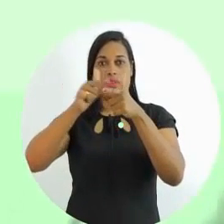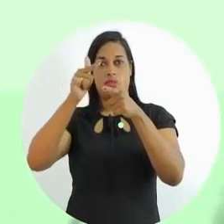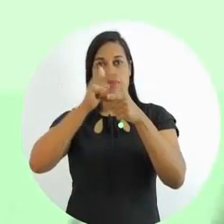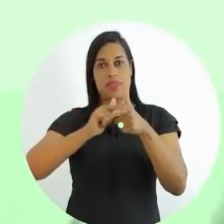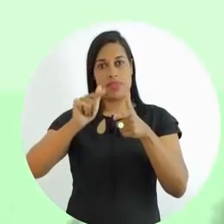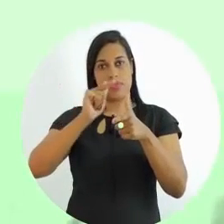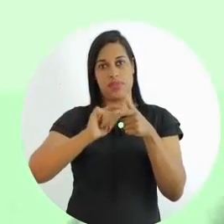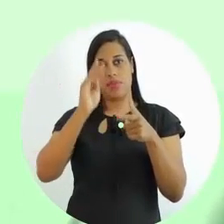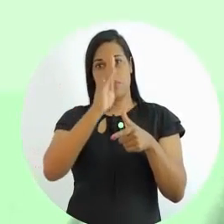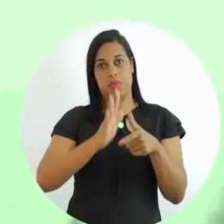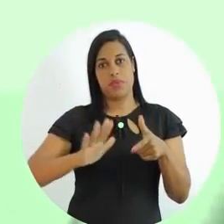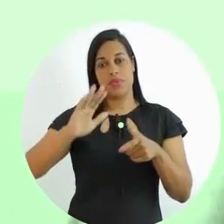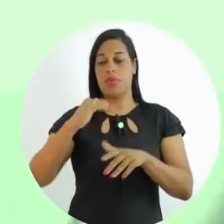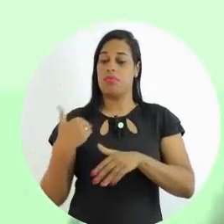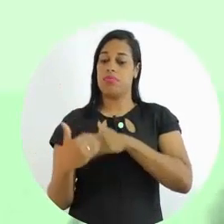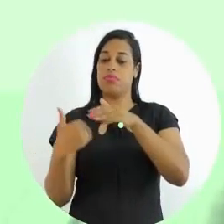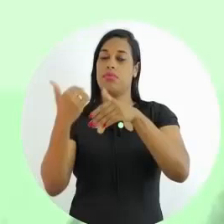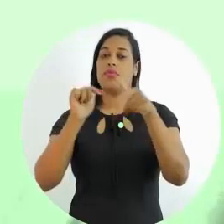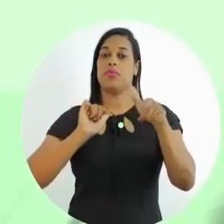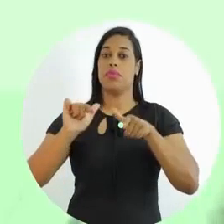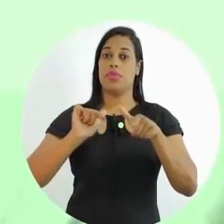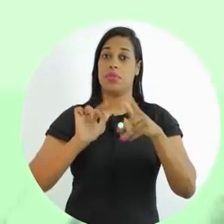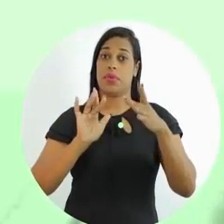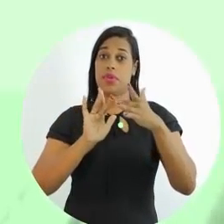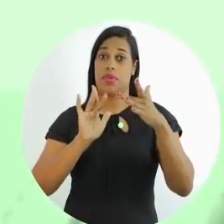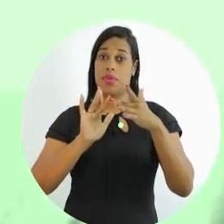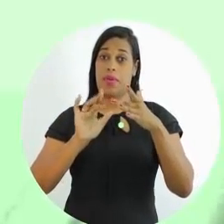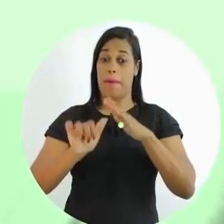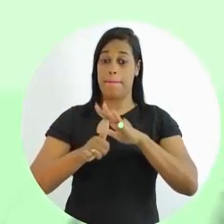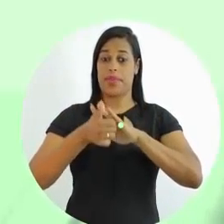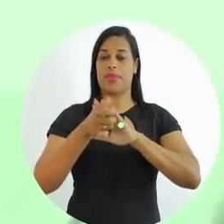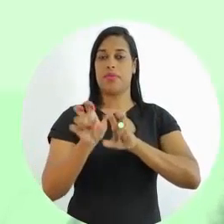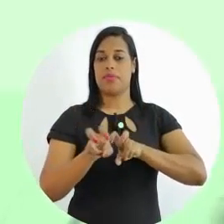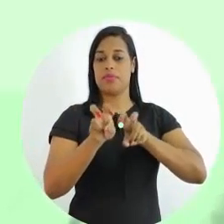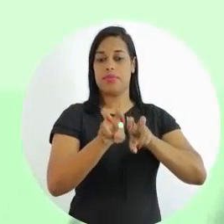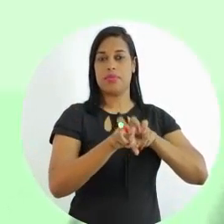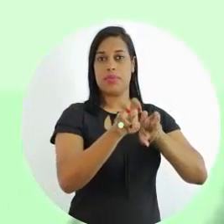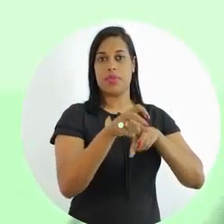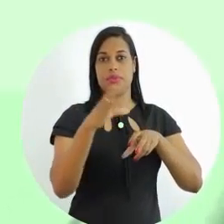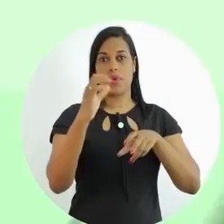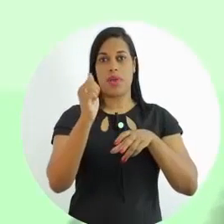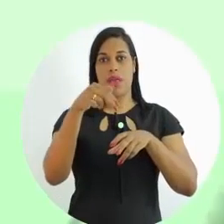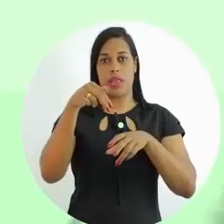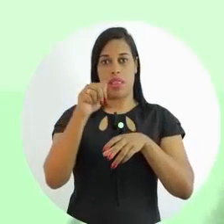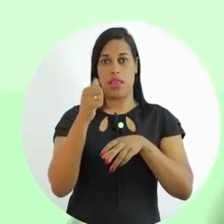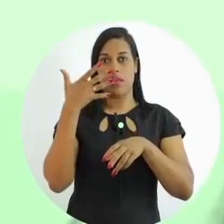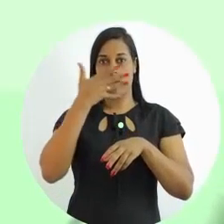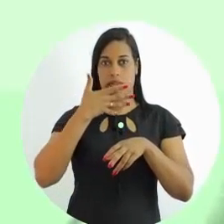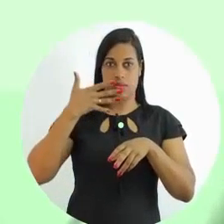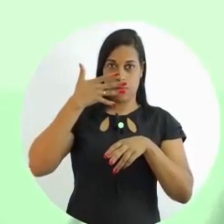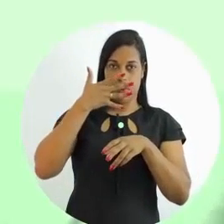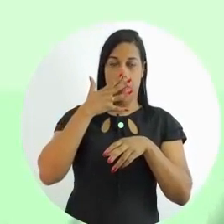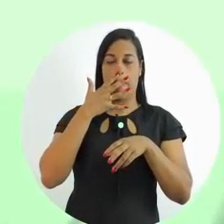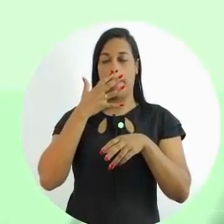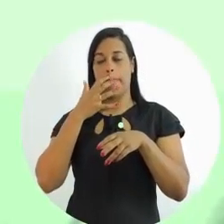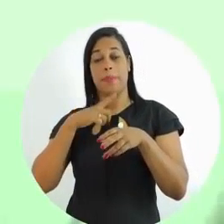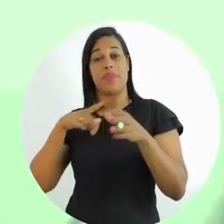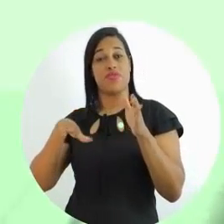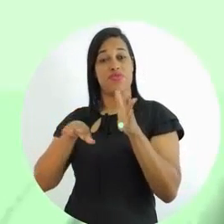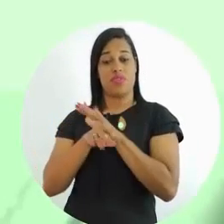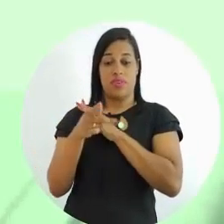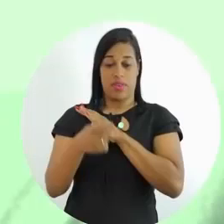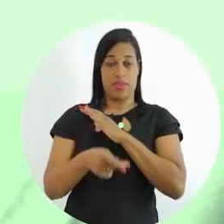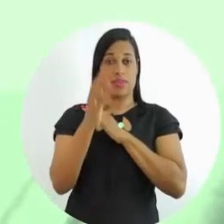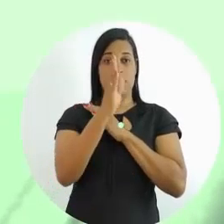hereditárias e o desenvolvimento do trabalho nesse primeiro momento, com a plantação de cana-de-açúcar, a gente também tem a